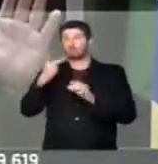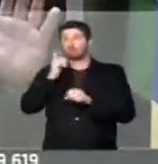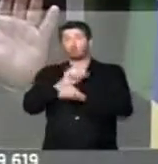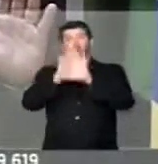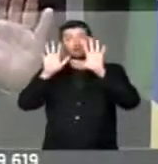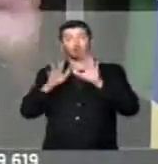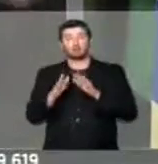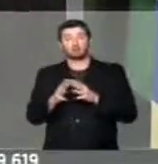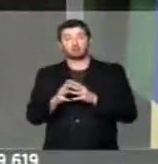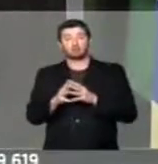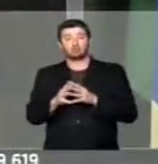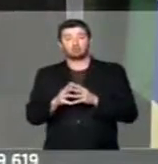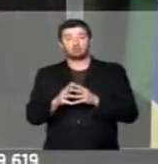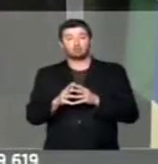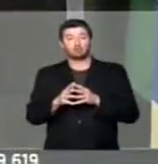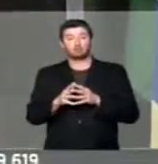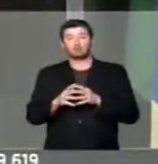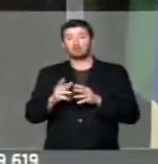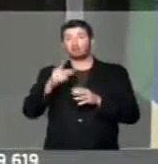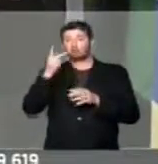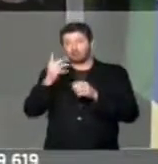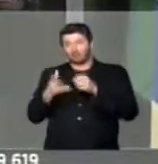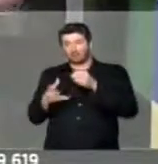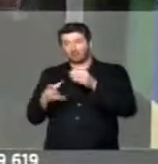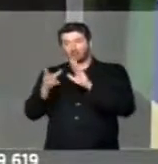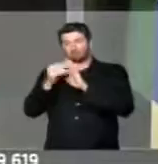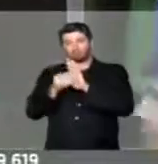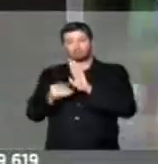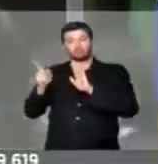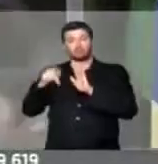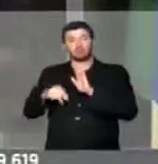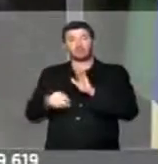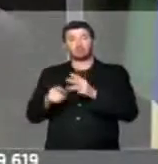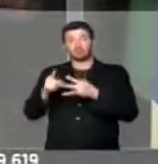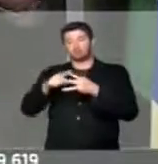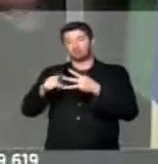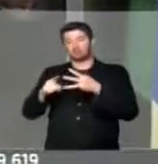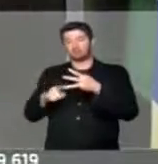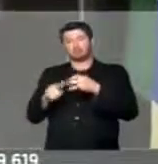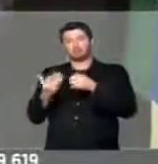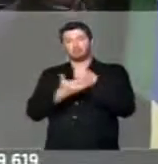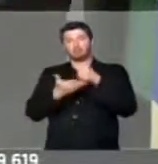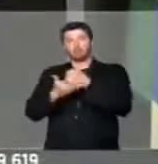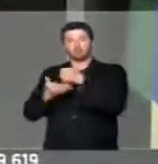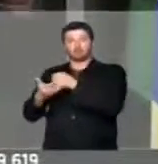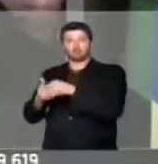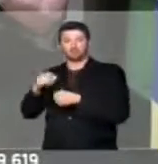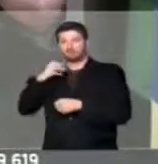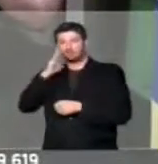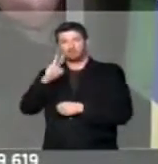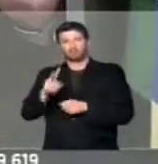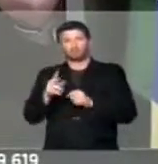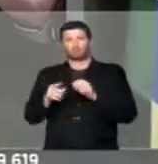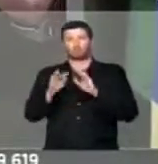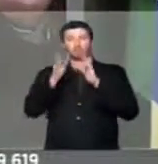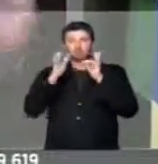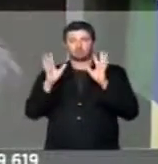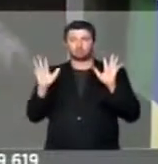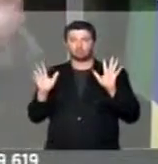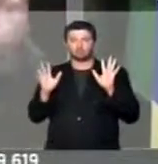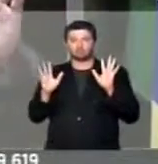claro ela fala que a fundamentação se baseia em três pilares quem acompanhou o depoimento sabe disso